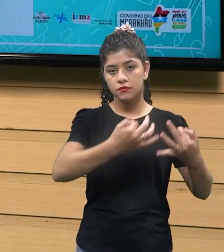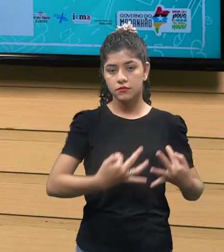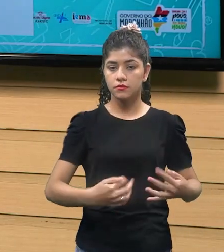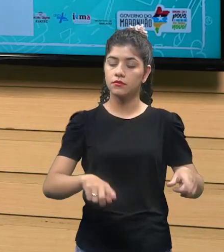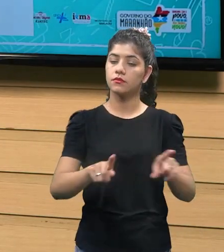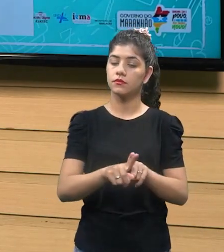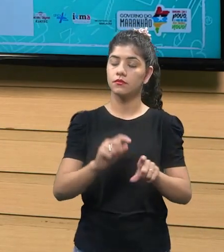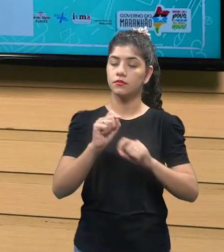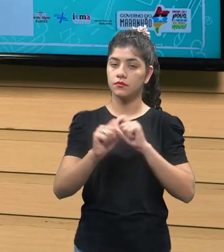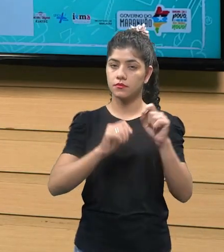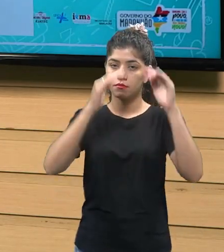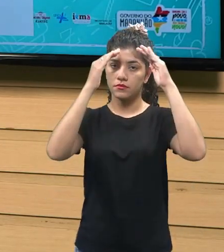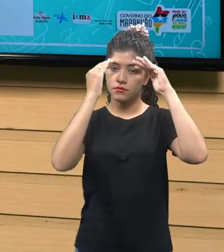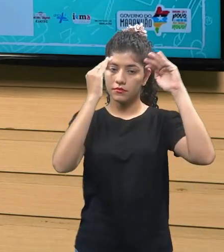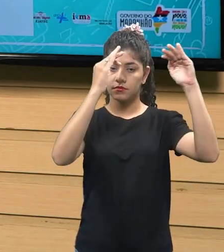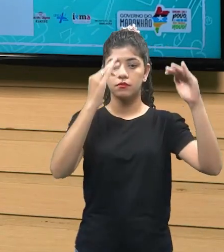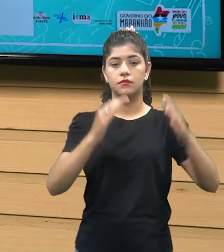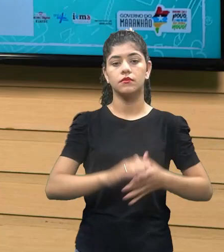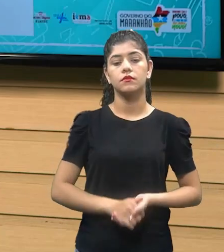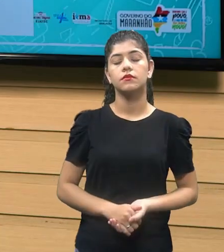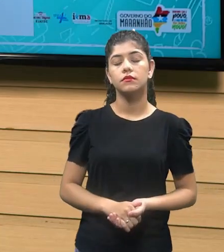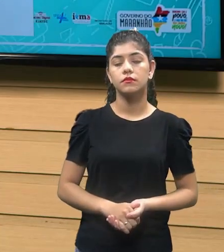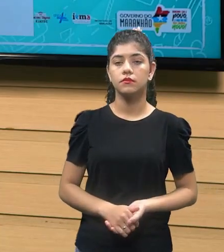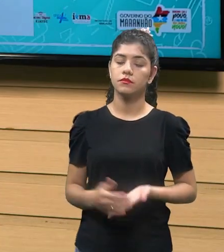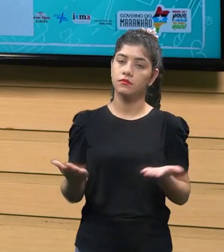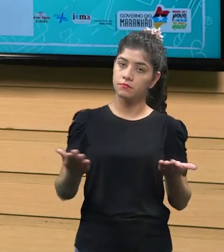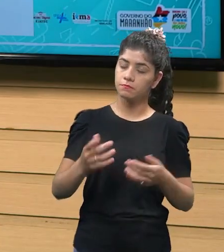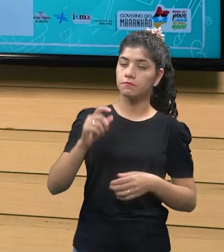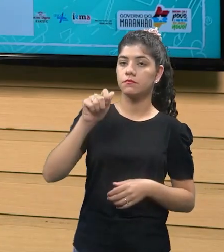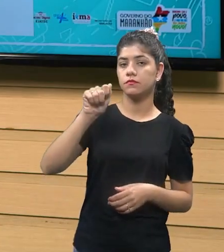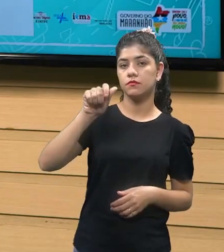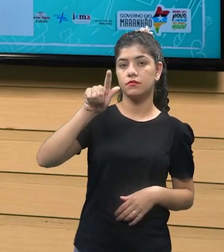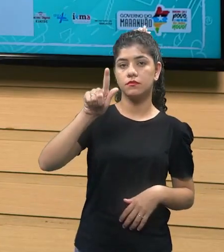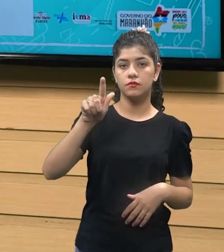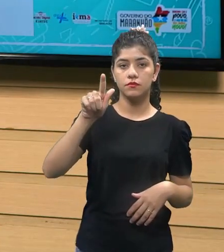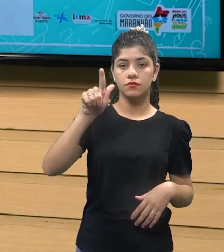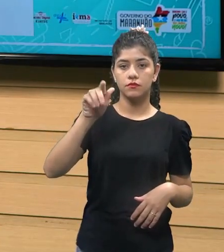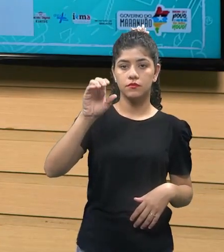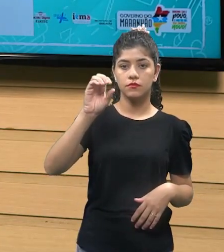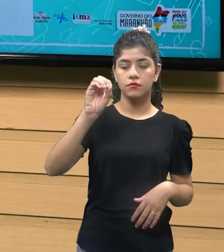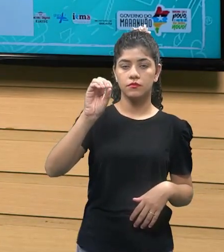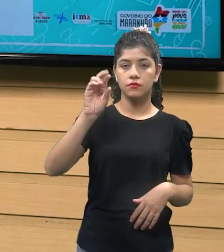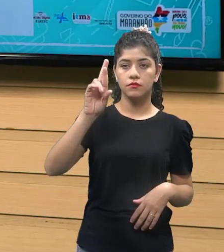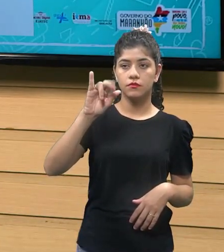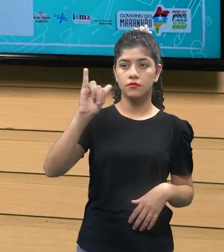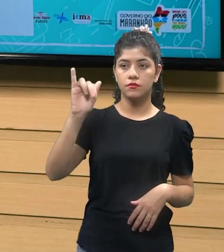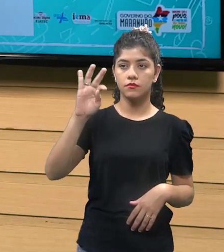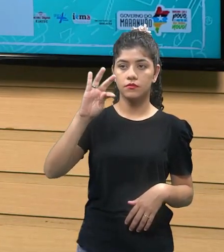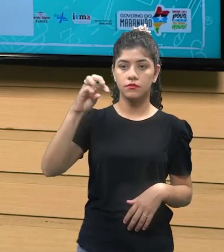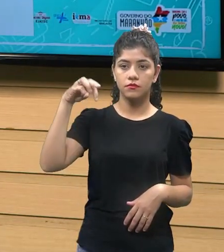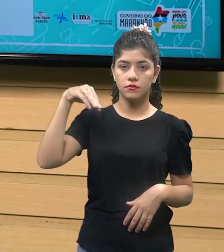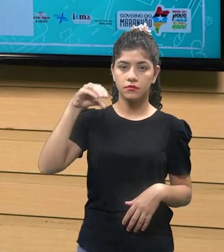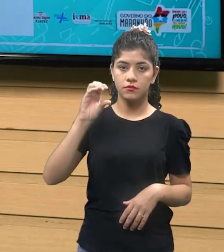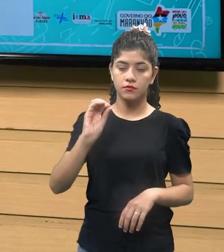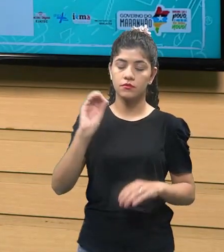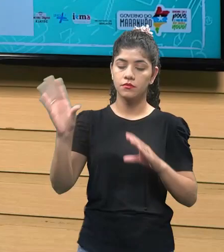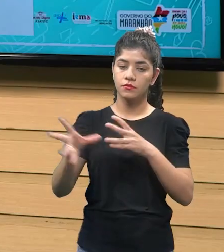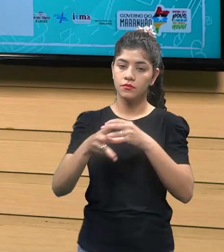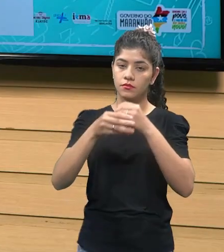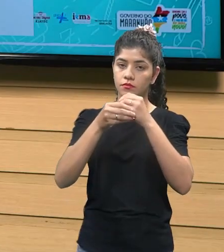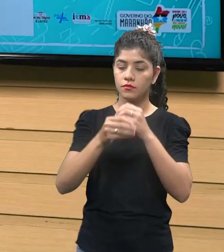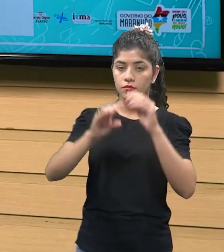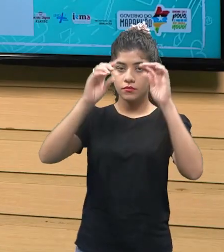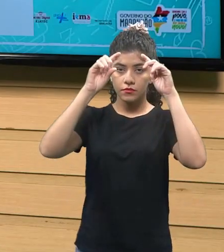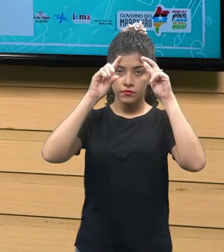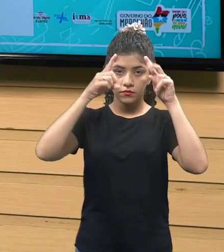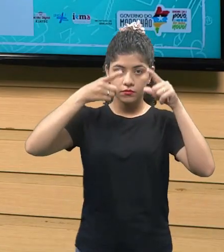de fluxograma e, consequentemente, um algoritmo. Então, algoritmo é um conjunto de ordens, é